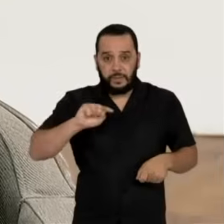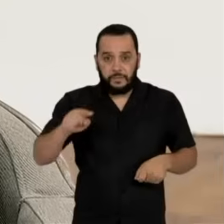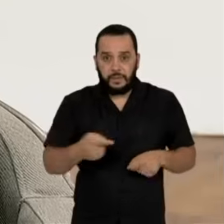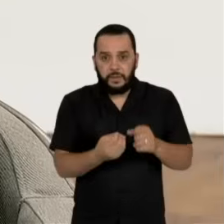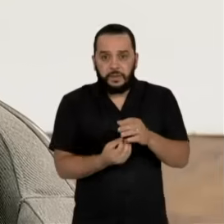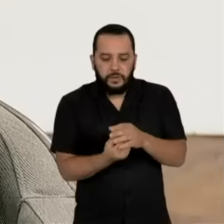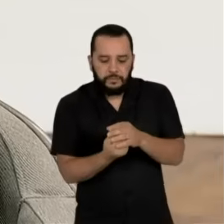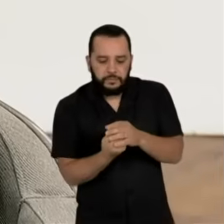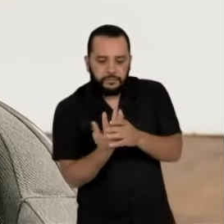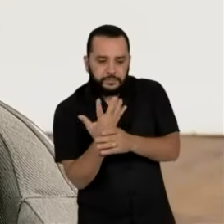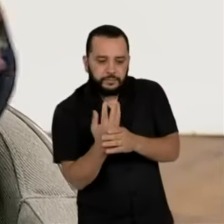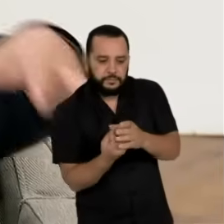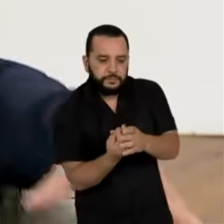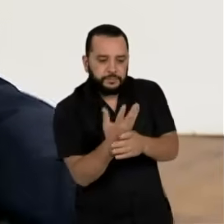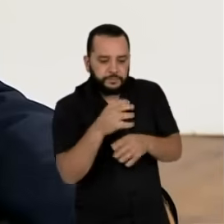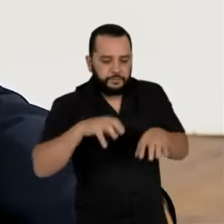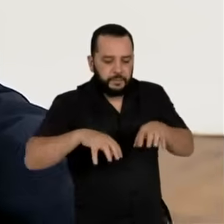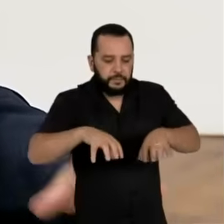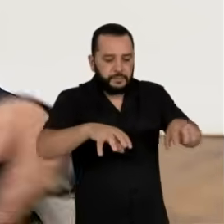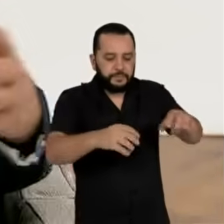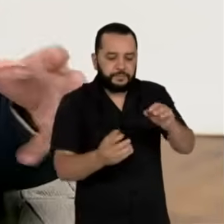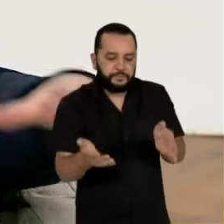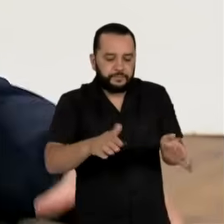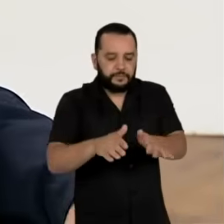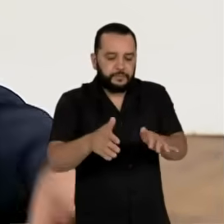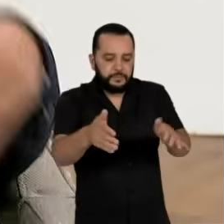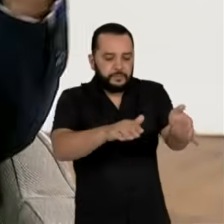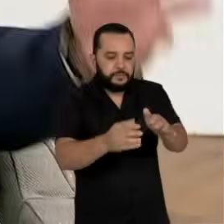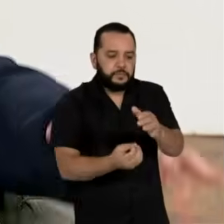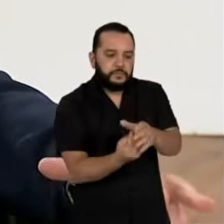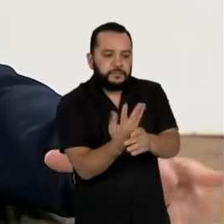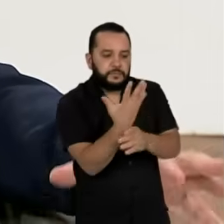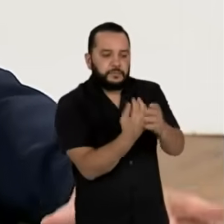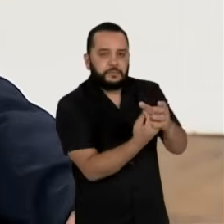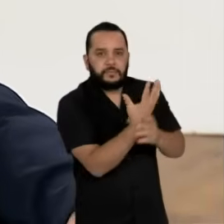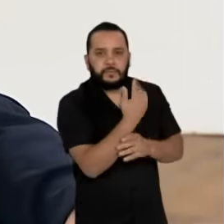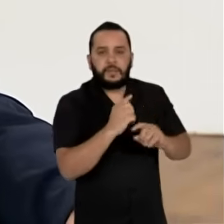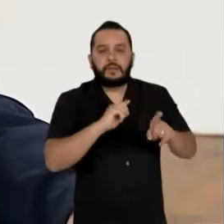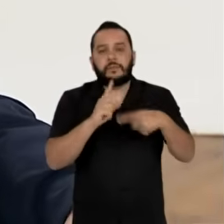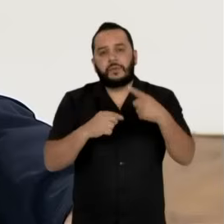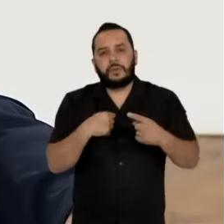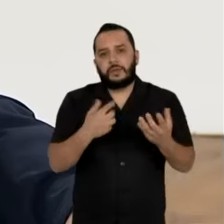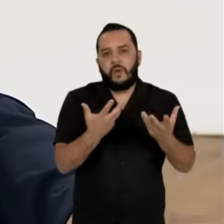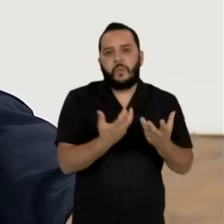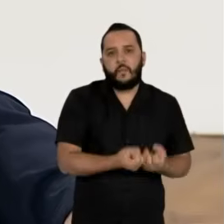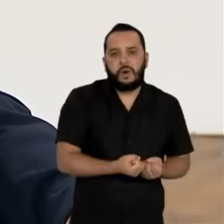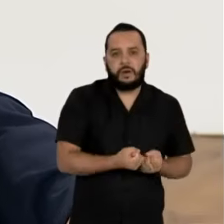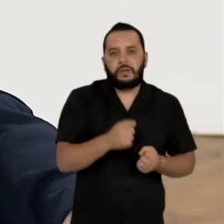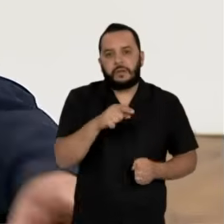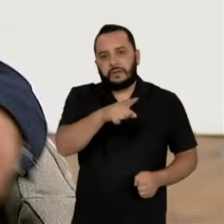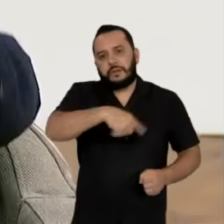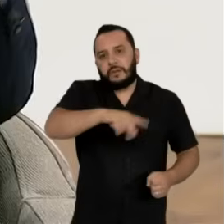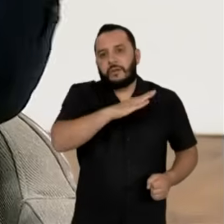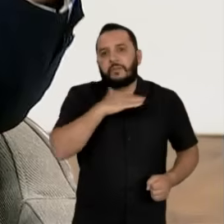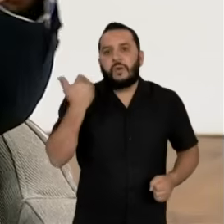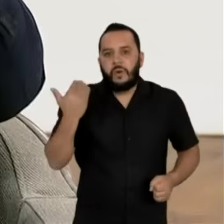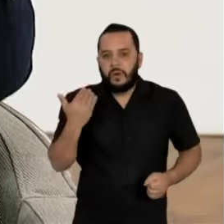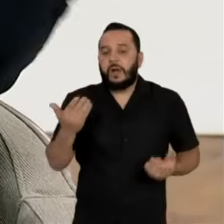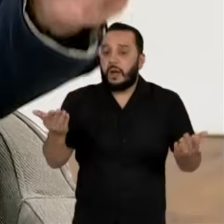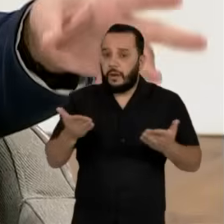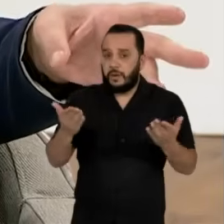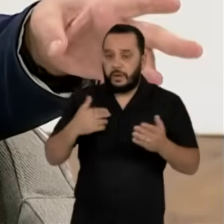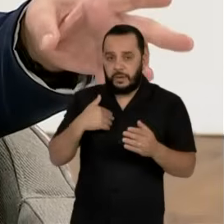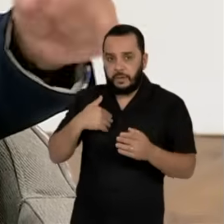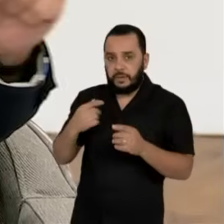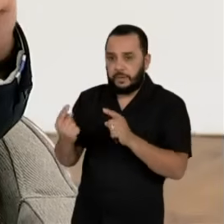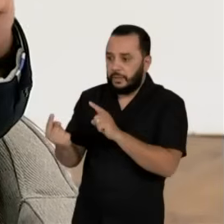mil mudas por ano para replantio, reflorestamento. Vamos plantar as mudas, aí dá uma seca, a muda morre, né? Vamos atender não sei o quê, o